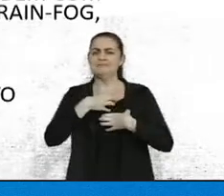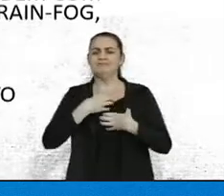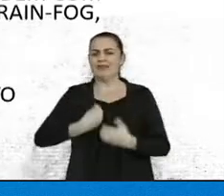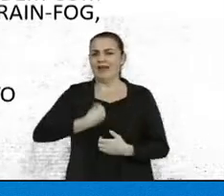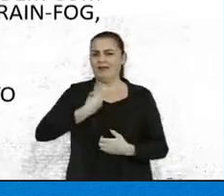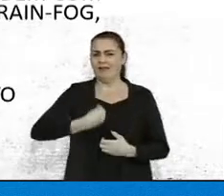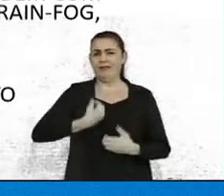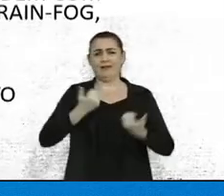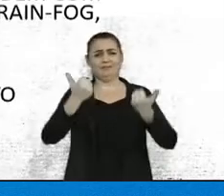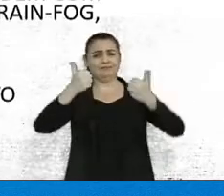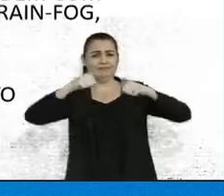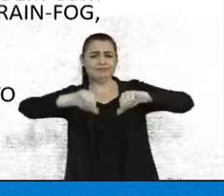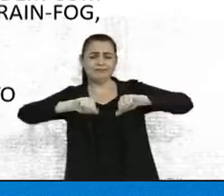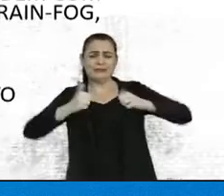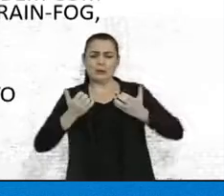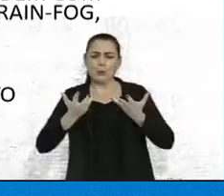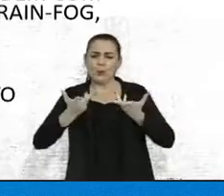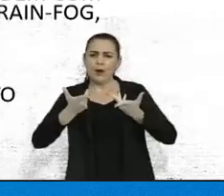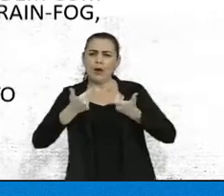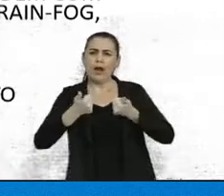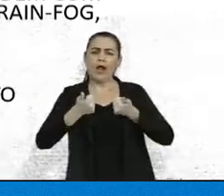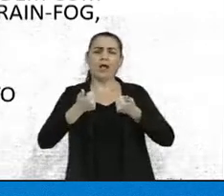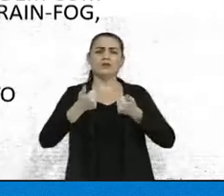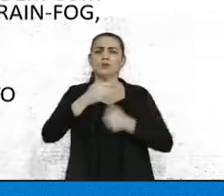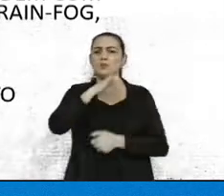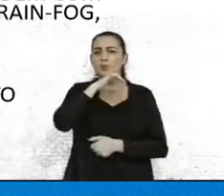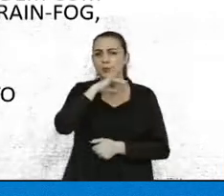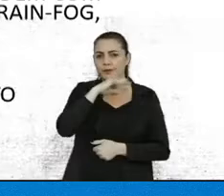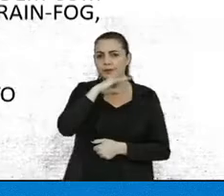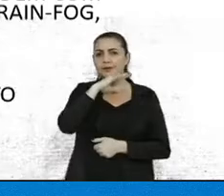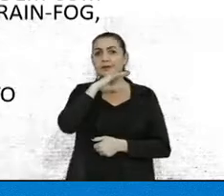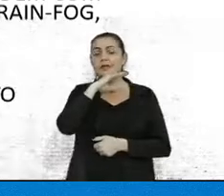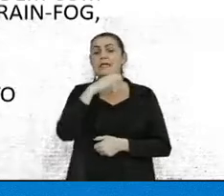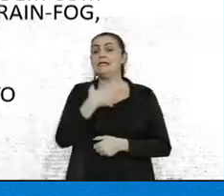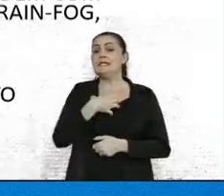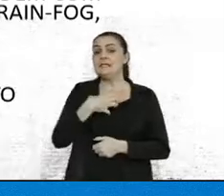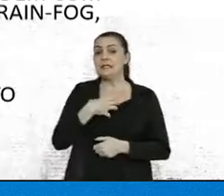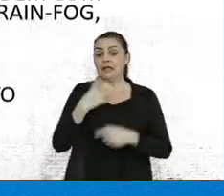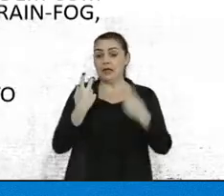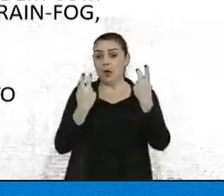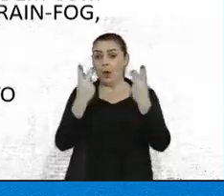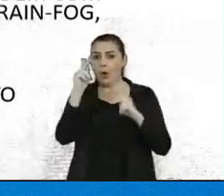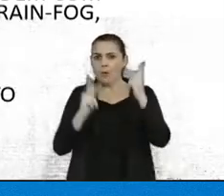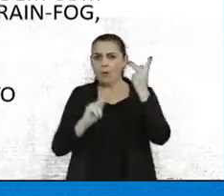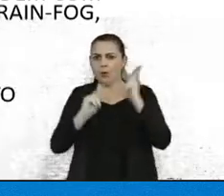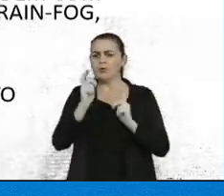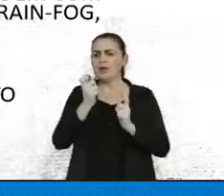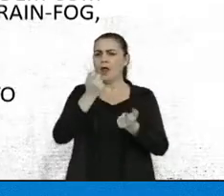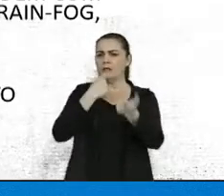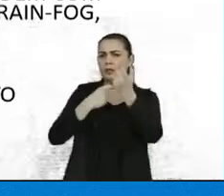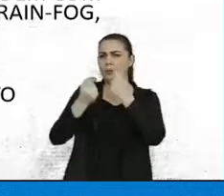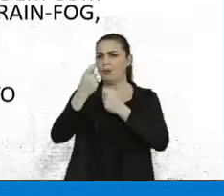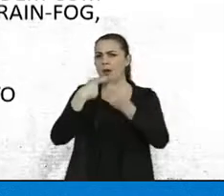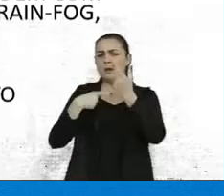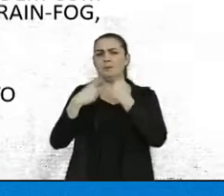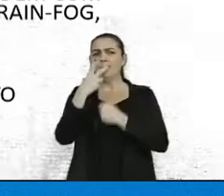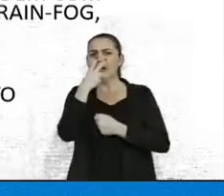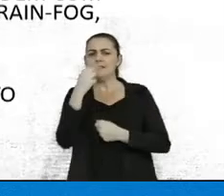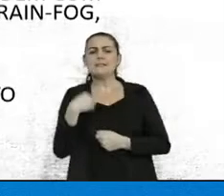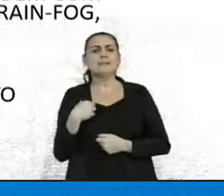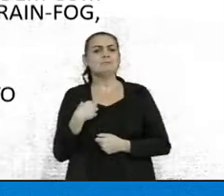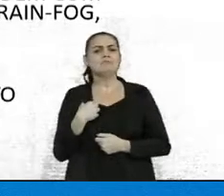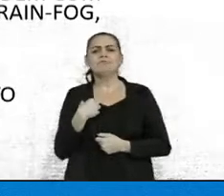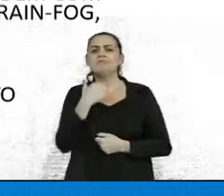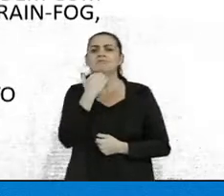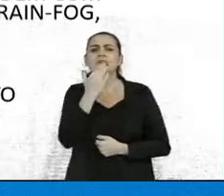está fazendo efeito, e aí vem toda uma série de complicações para a saúde, inclusive o câncer de mama, e a